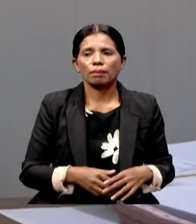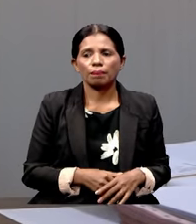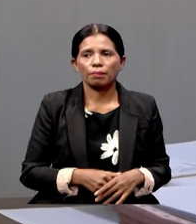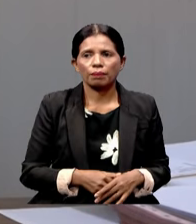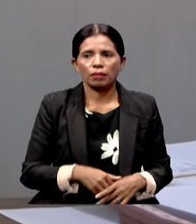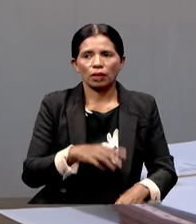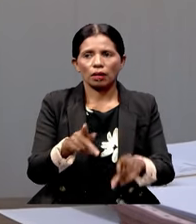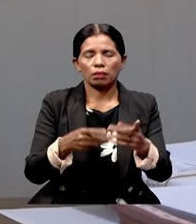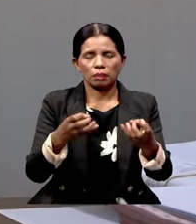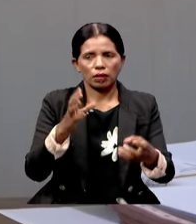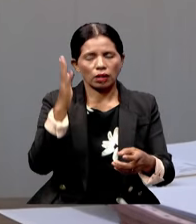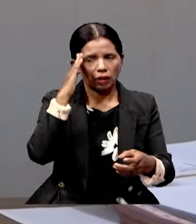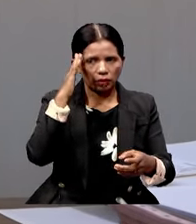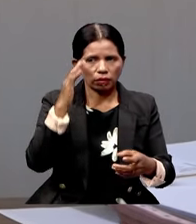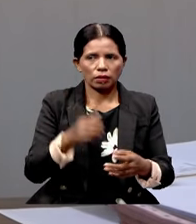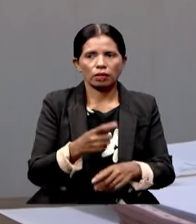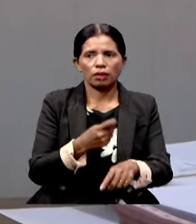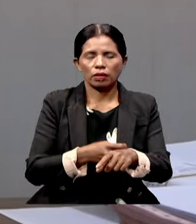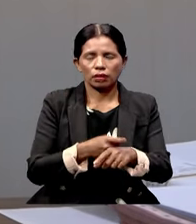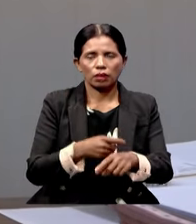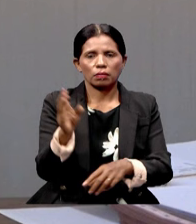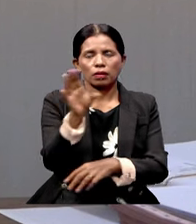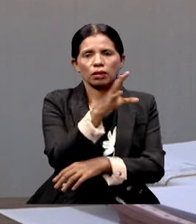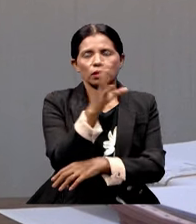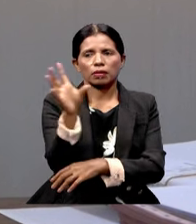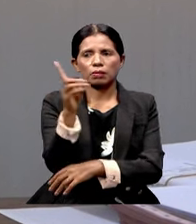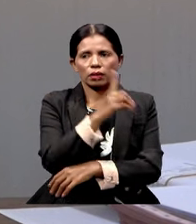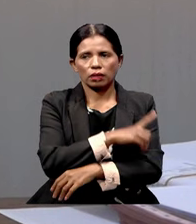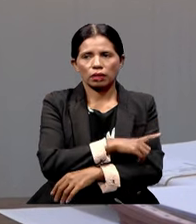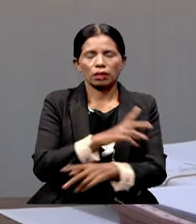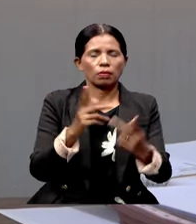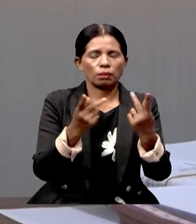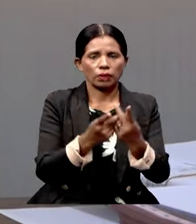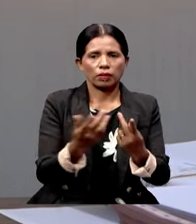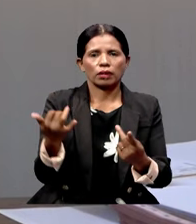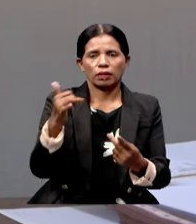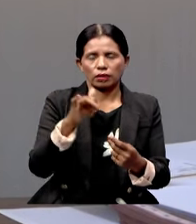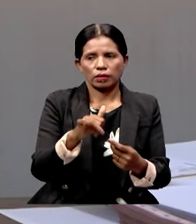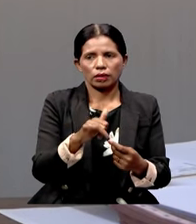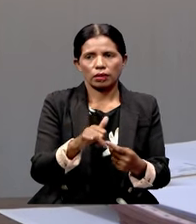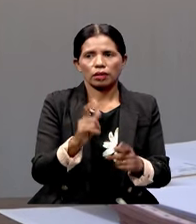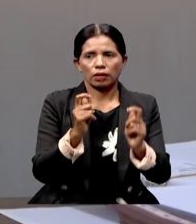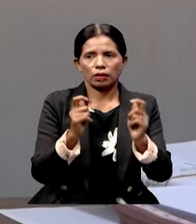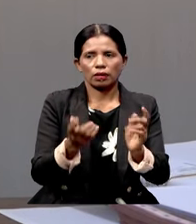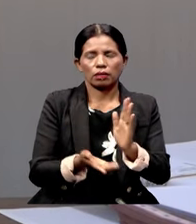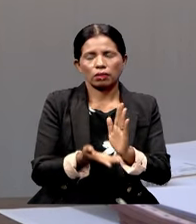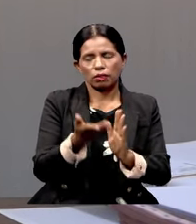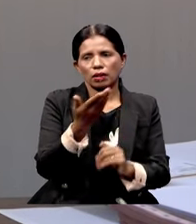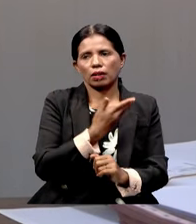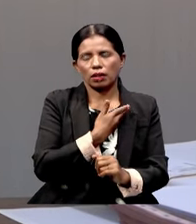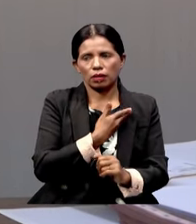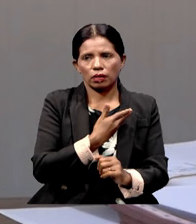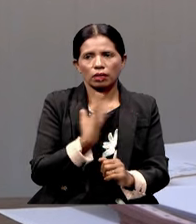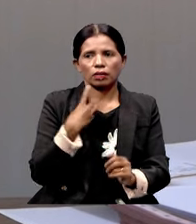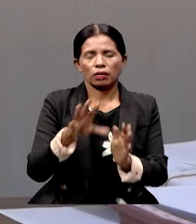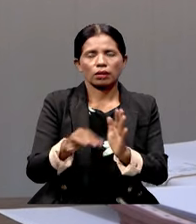ema bara kanu yang kata dia ya tempo lo rombot ne empresario sira koko para to saya fully kesan para itu